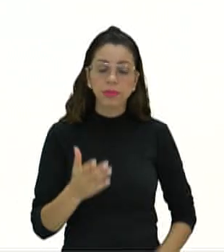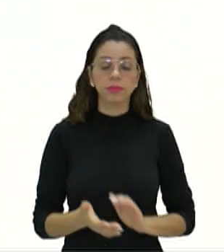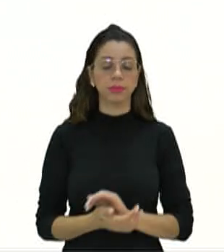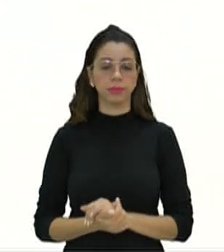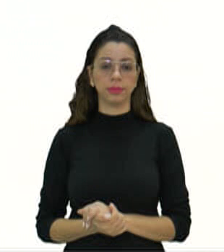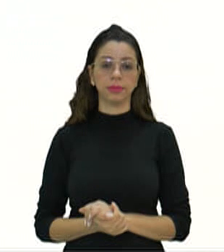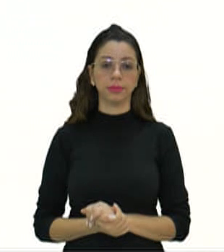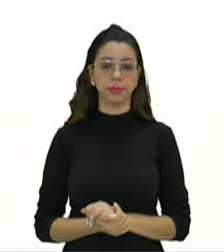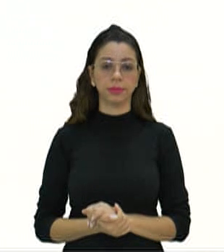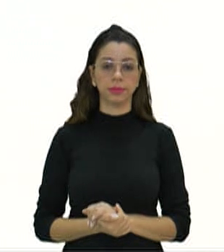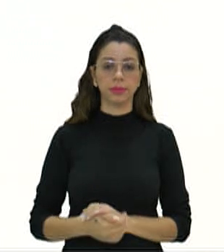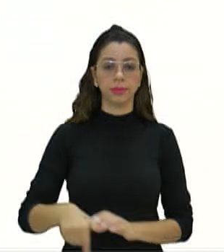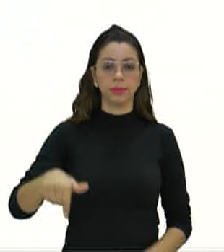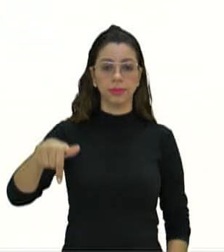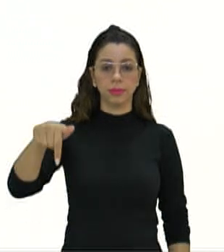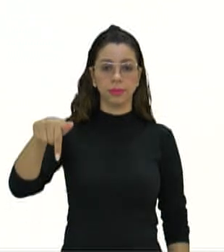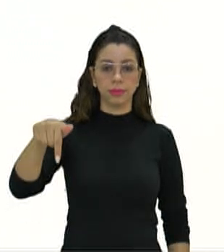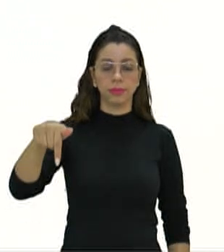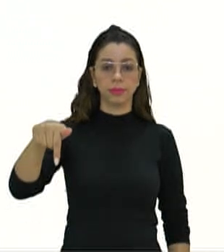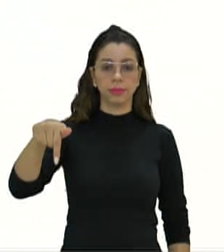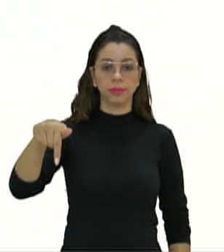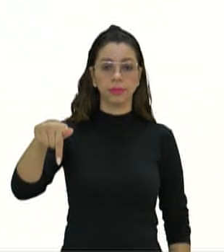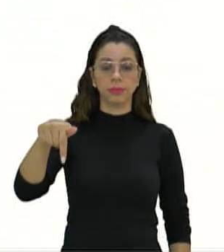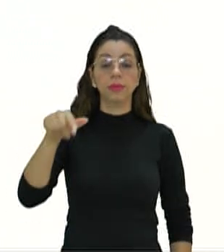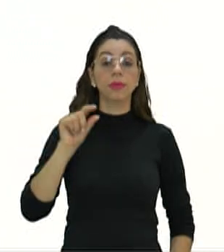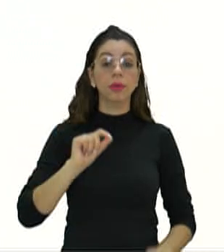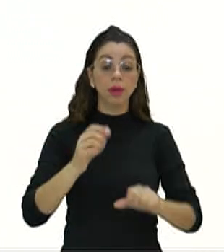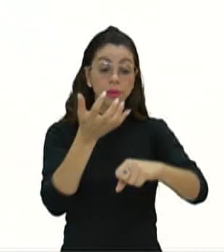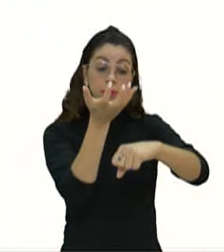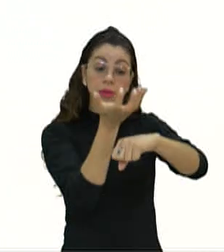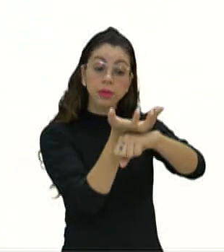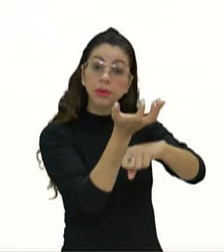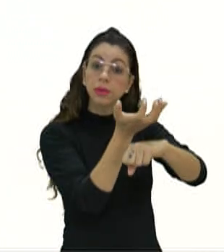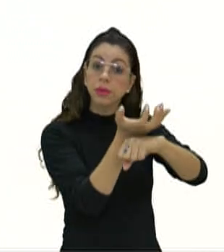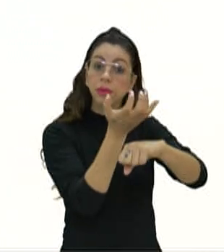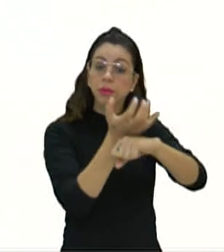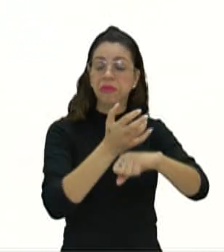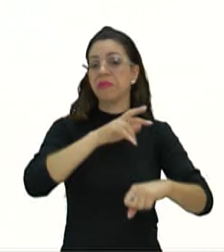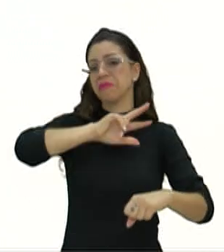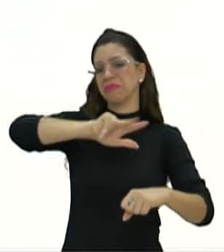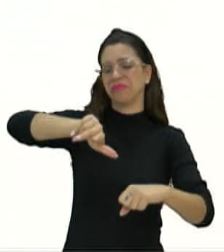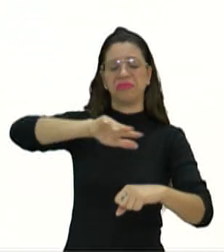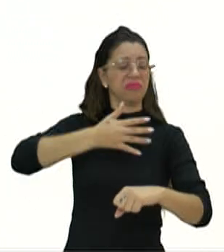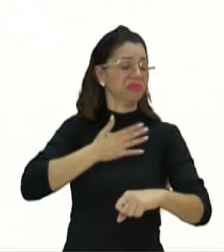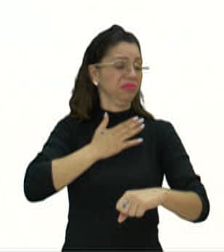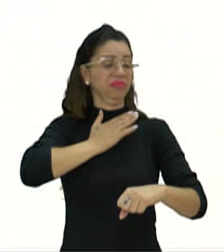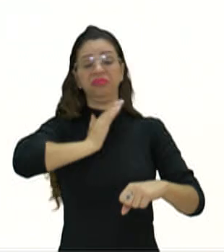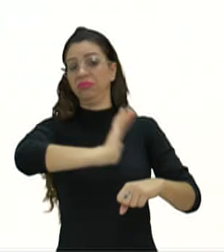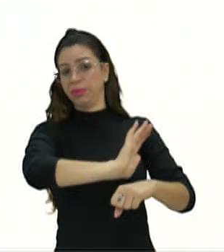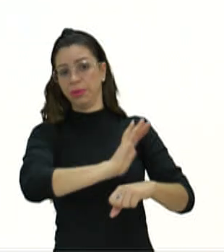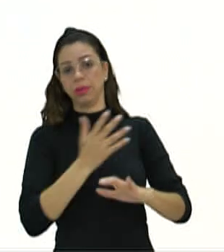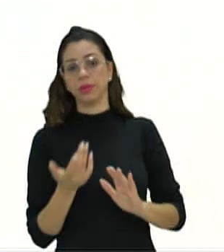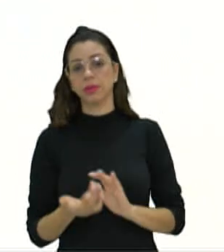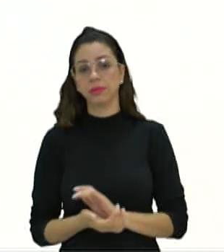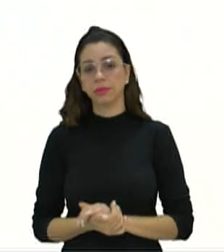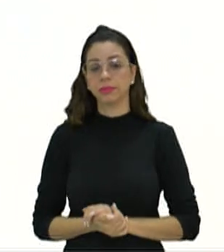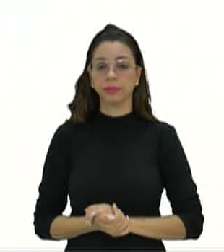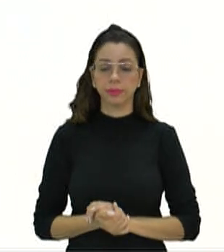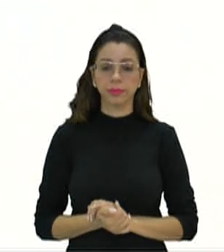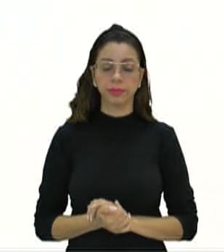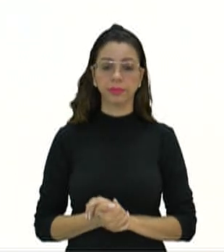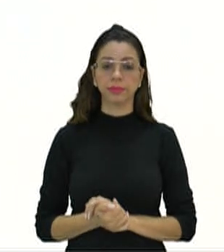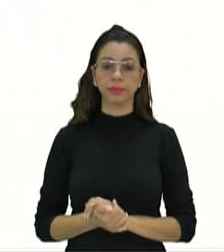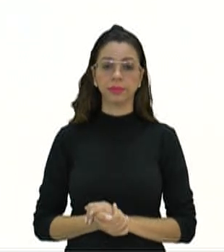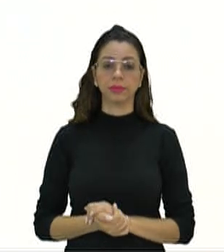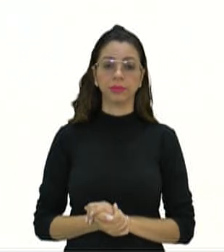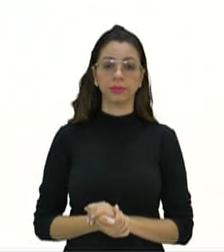Which subject do you dislike? Qual matéria de escola que você não gosta? Number 8. Do you